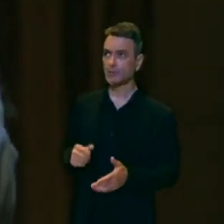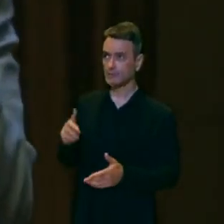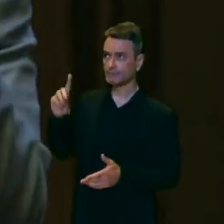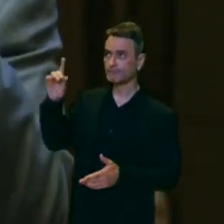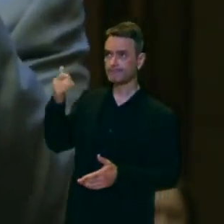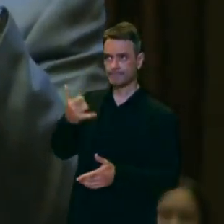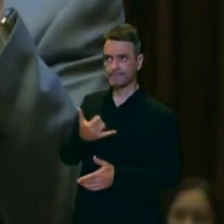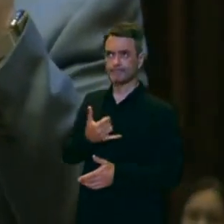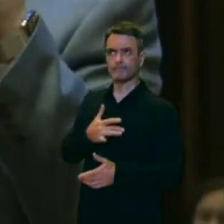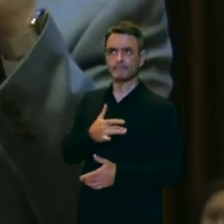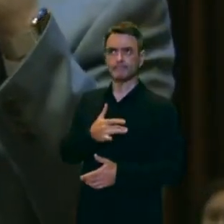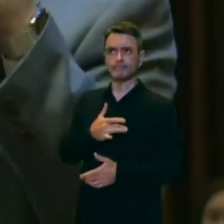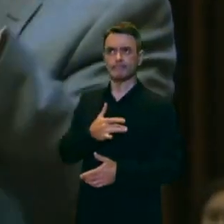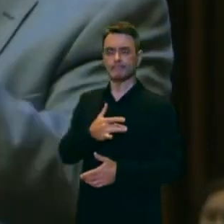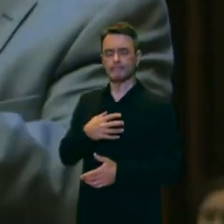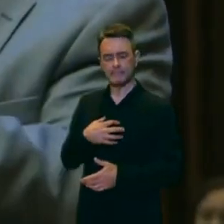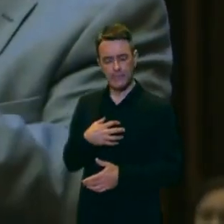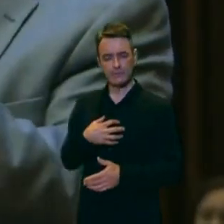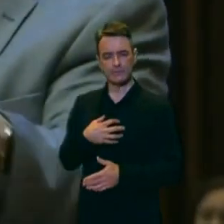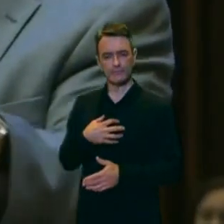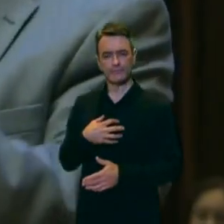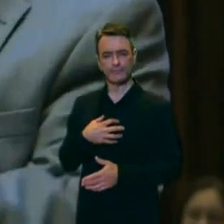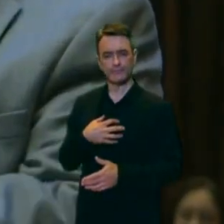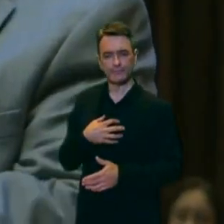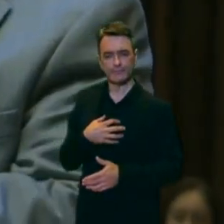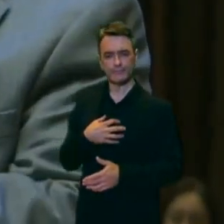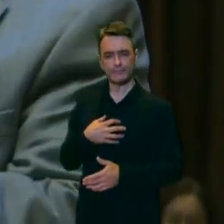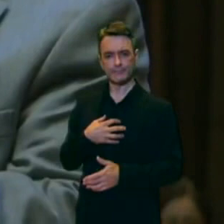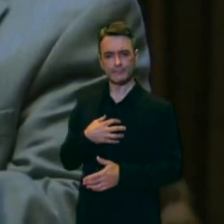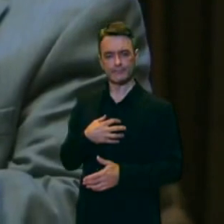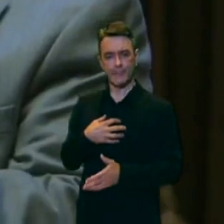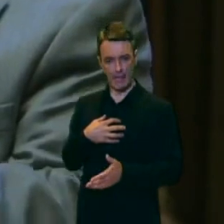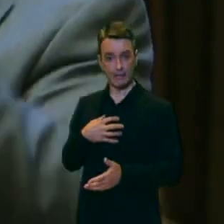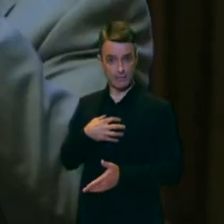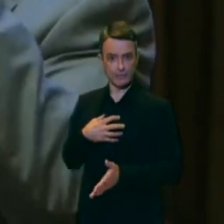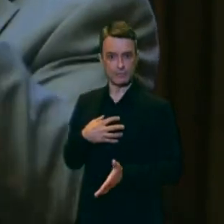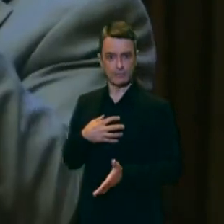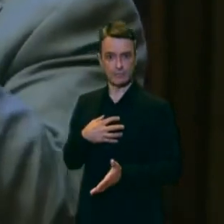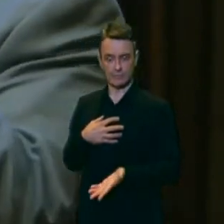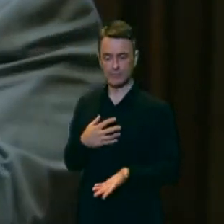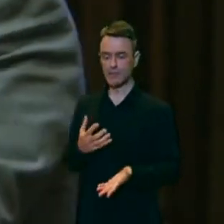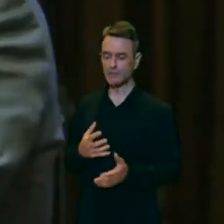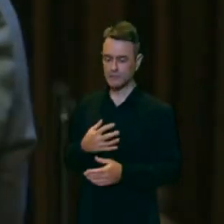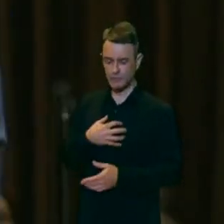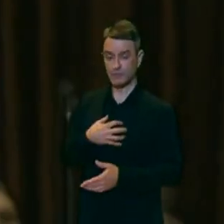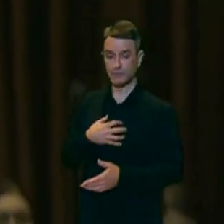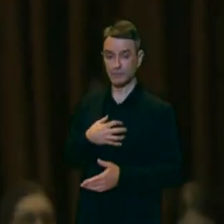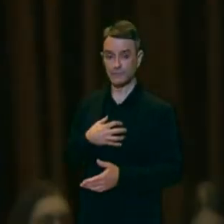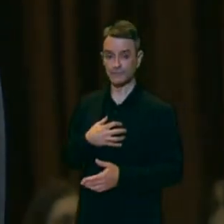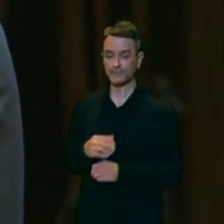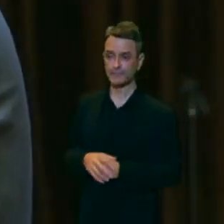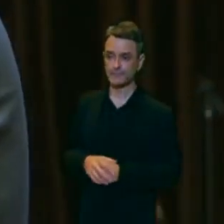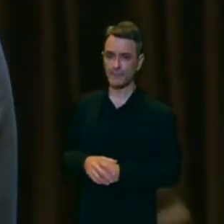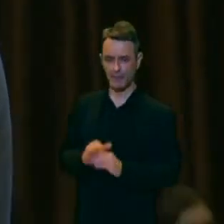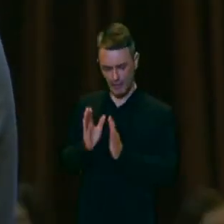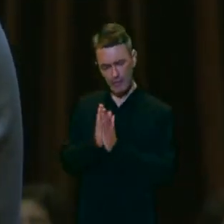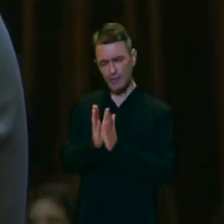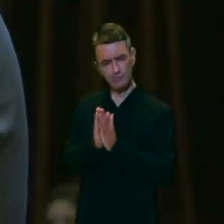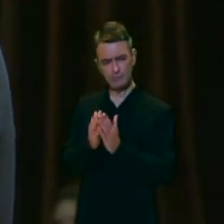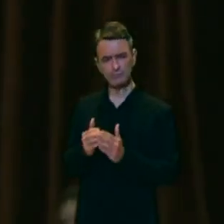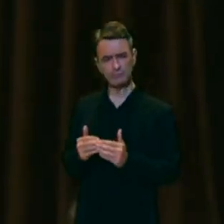tua voz. E você ouviu, senão você não estaria aqui, não é? Eu ouvi a tua voz, Senhor. Você vai orando